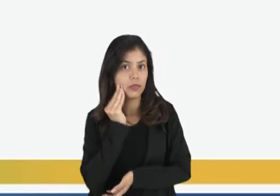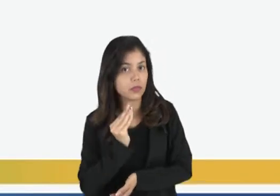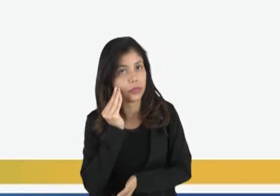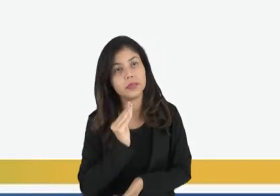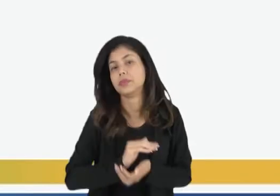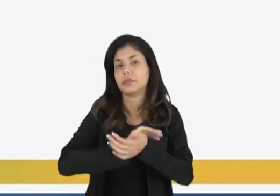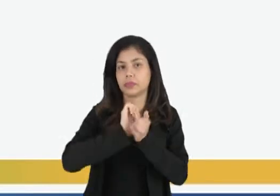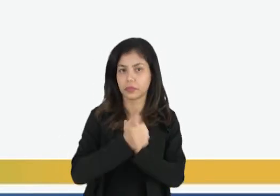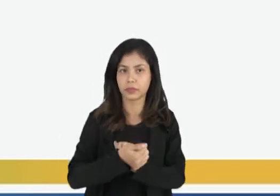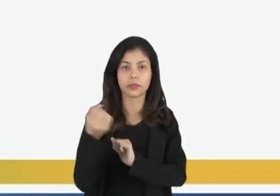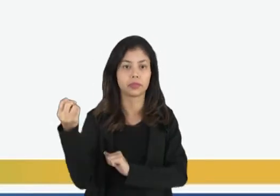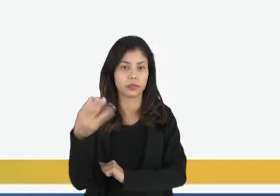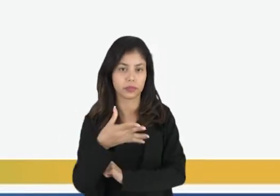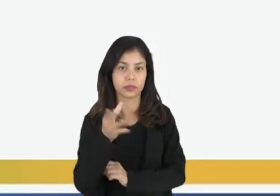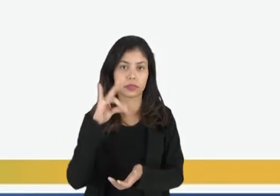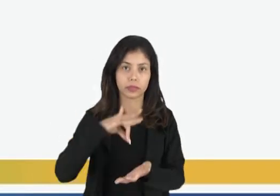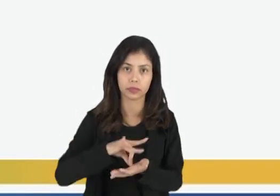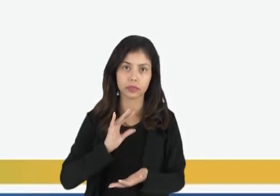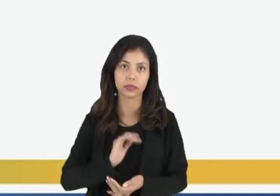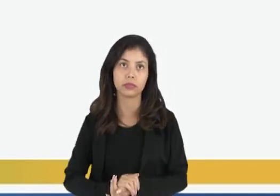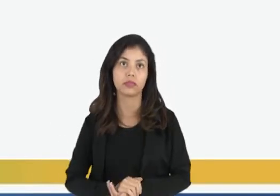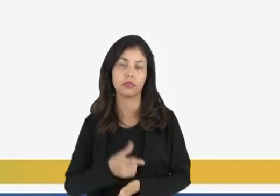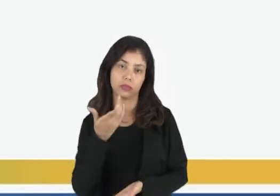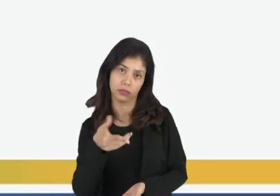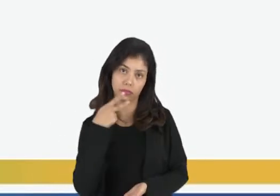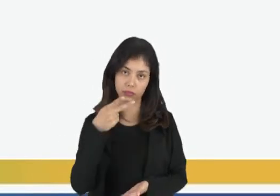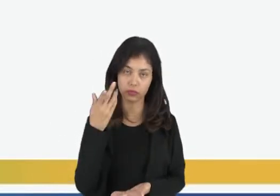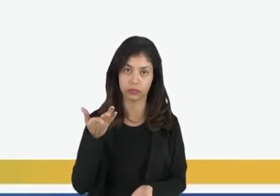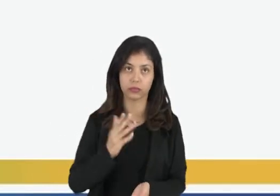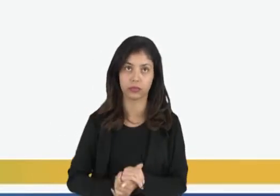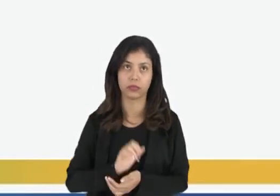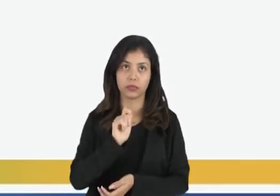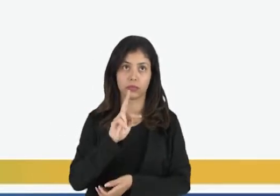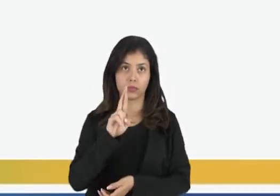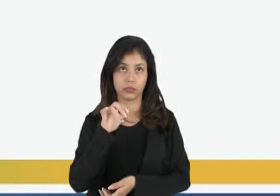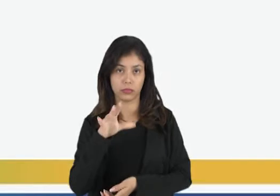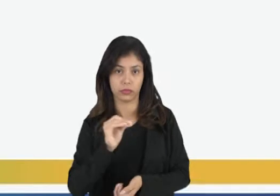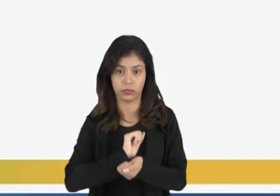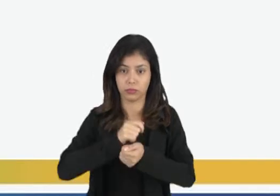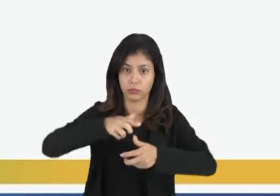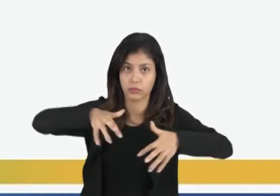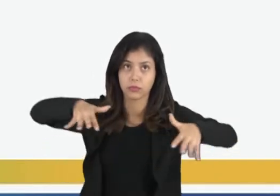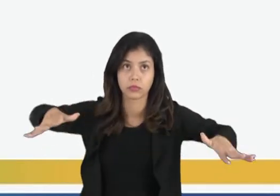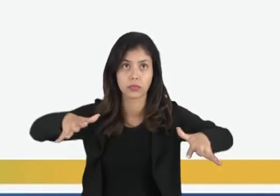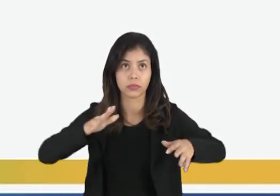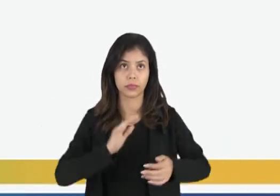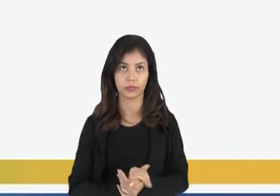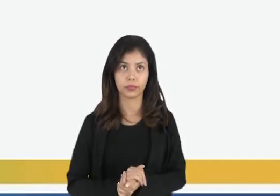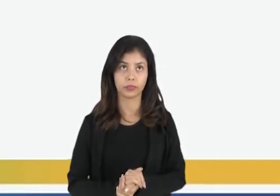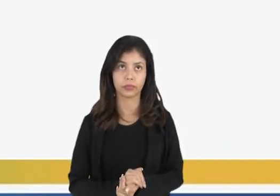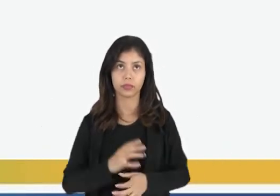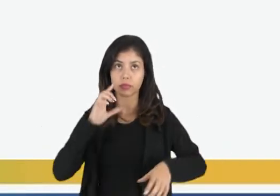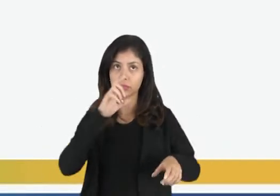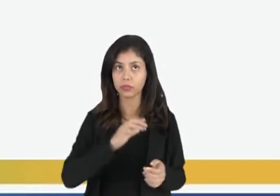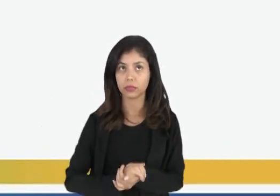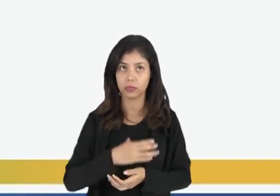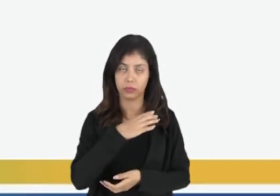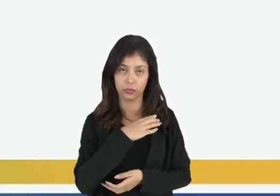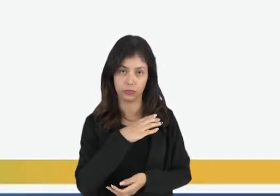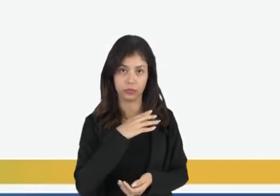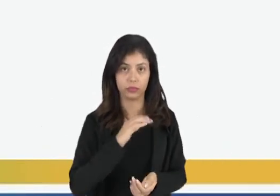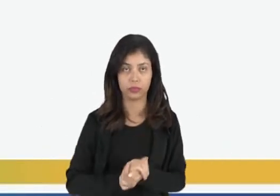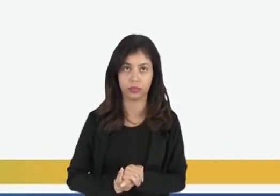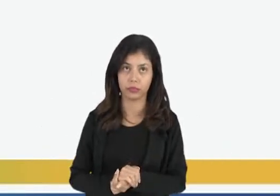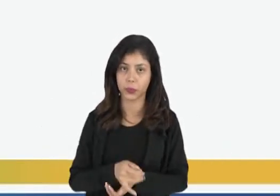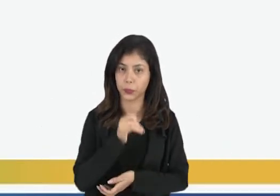se adaptar à nova realidade. Então ele está dizendo, o agronegócio ampliou a renda nas cidades do interior. Então você